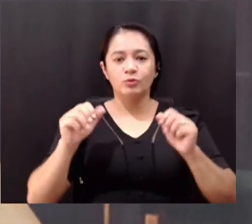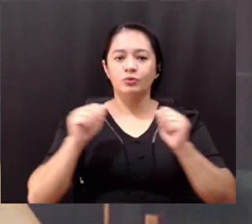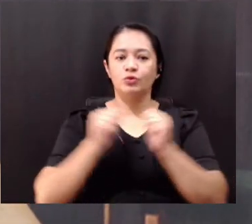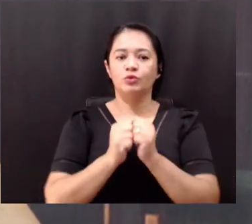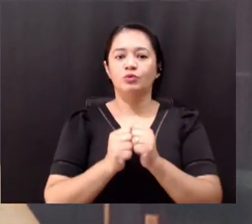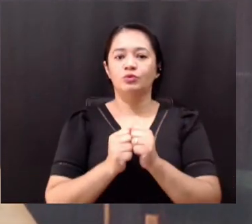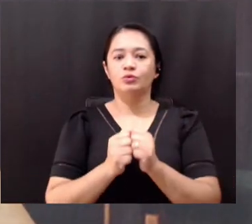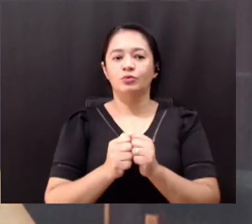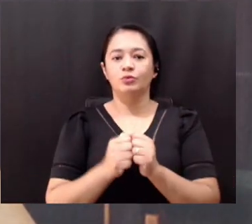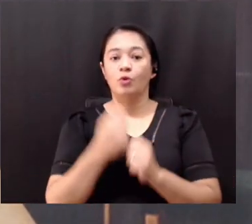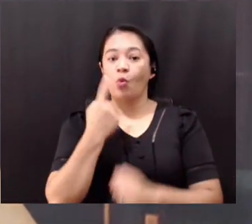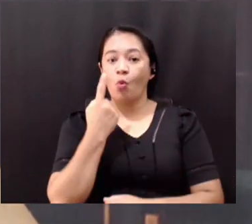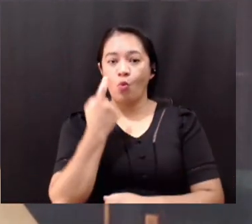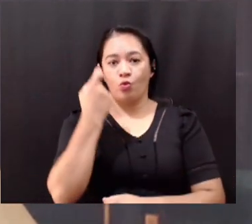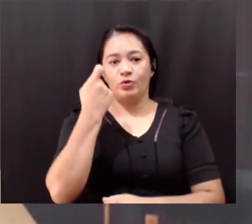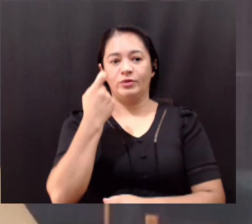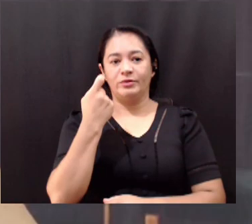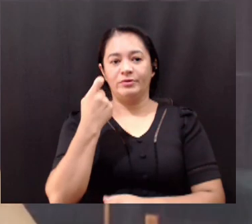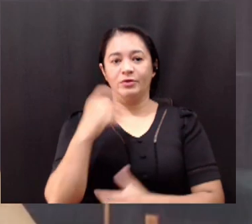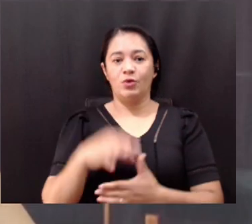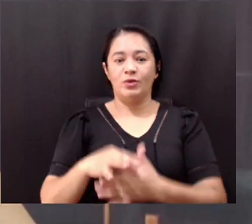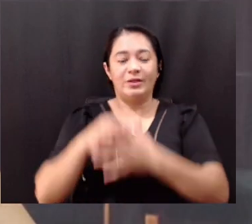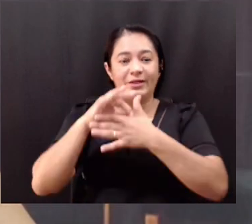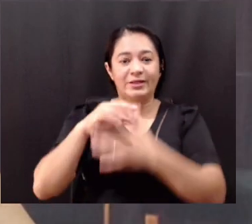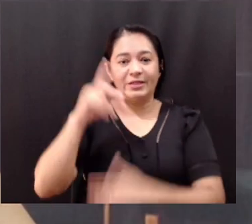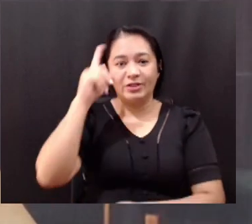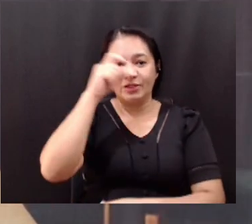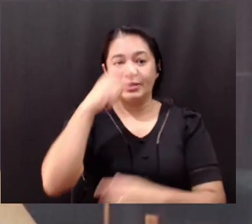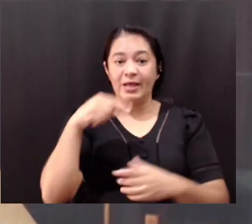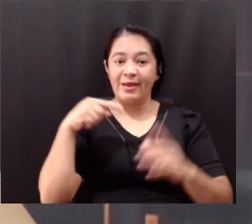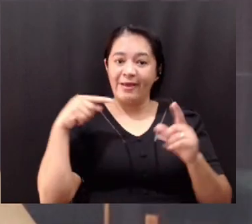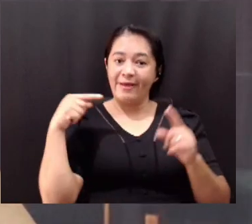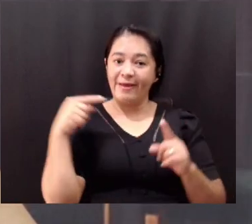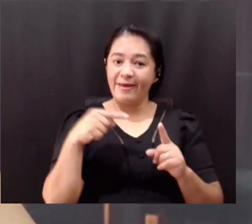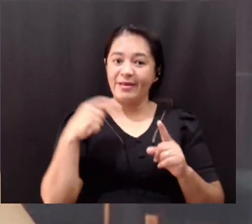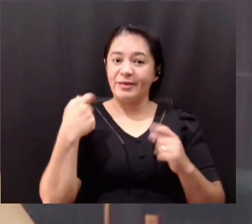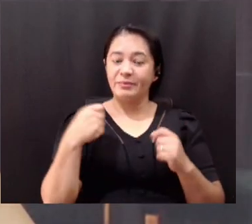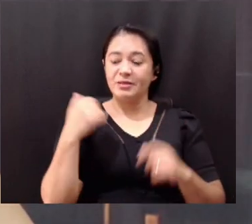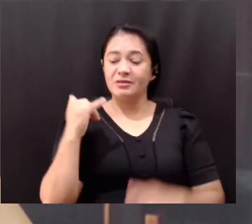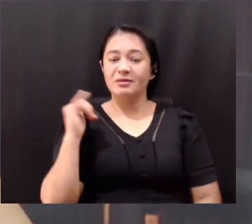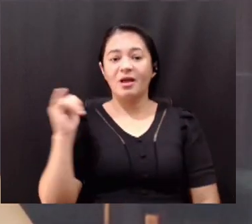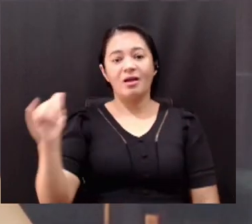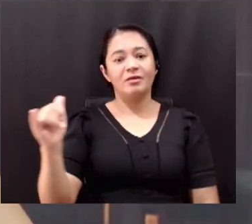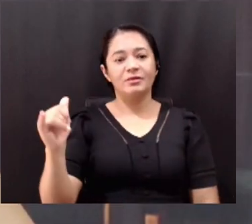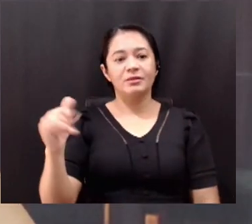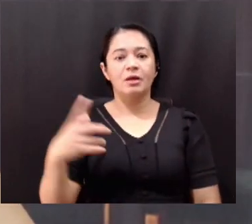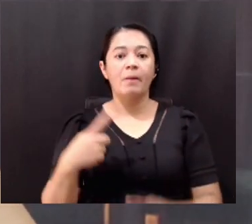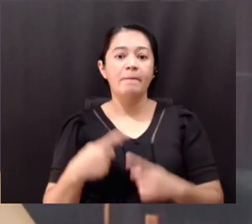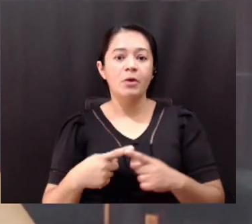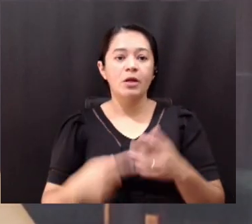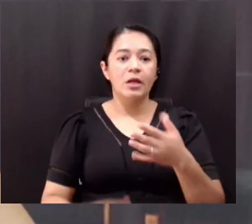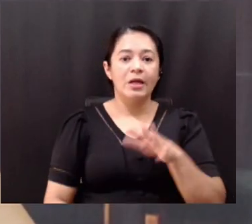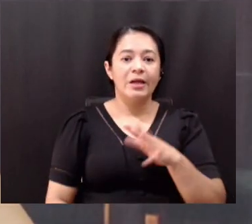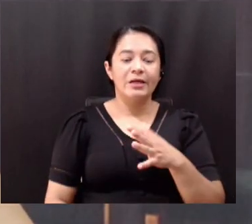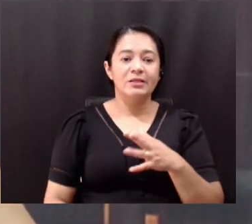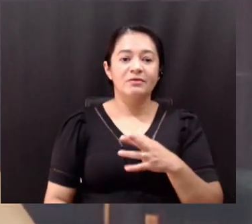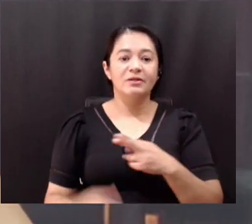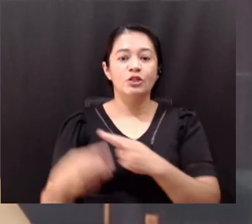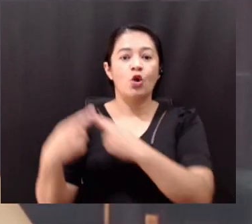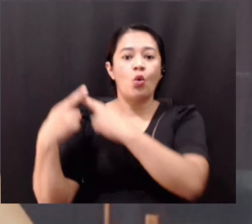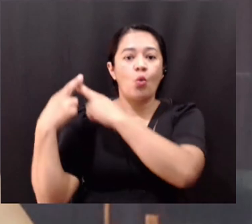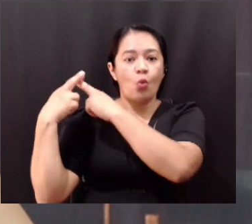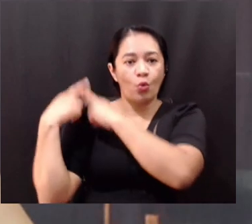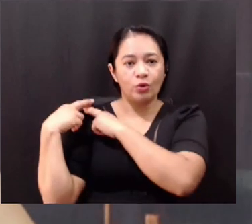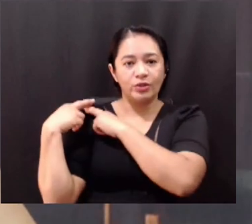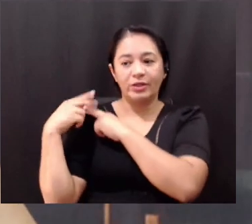difícil, o líder é uma pessoa difícil, ele precisa reportar isso, porque muitas vezes o dono, que na concepção dele é uma pessoa legal, não está